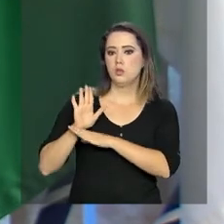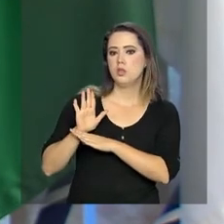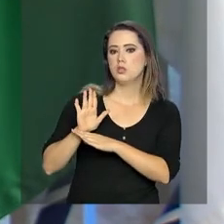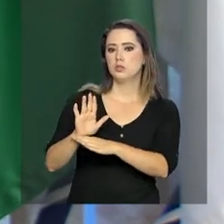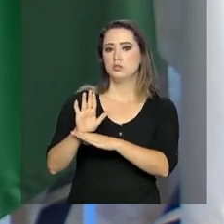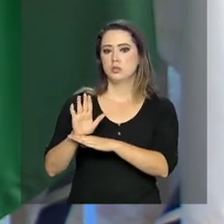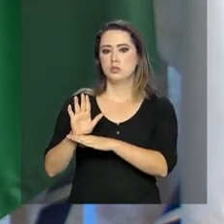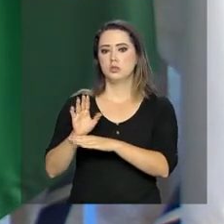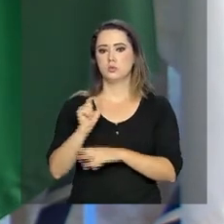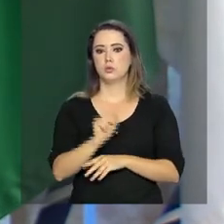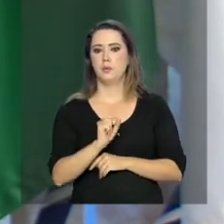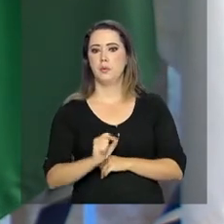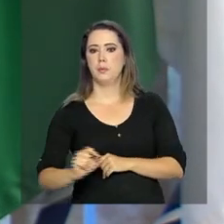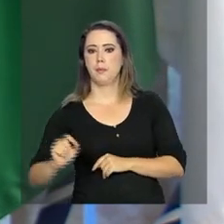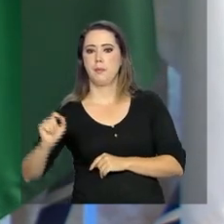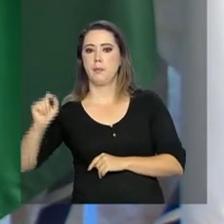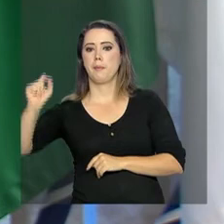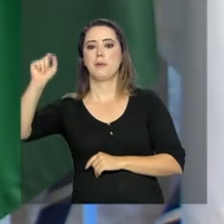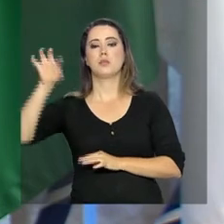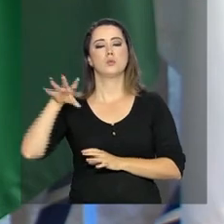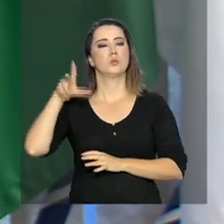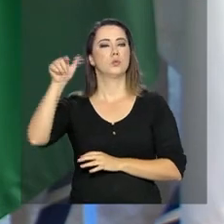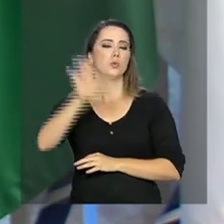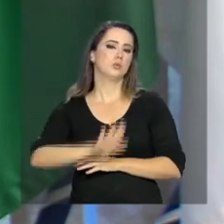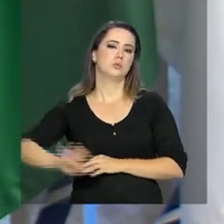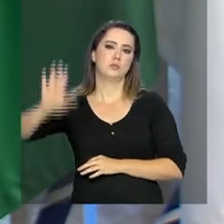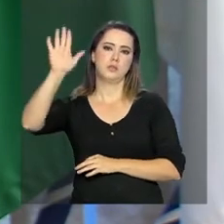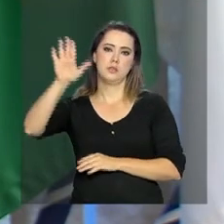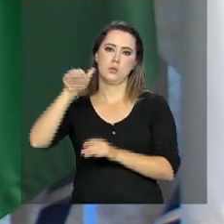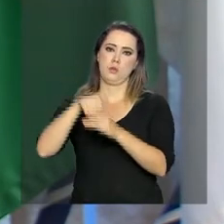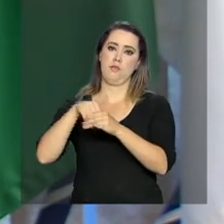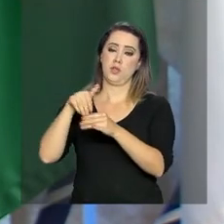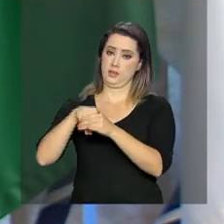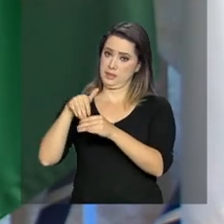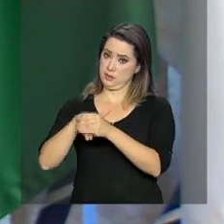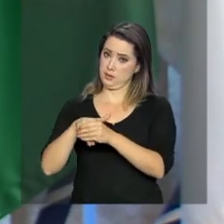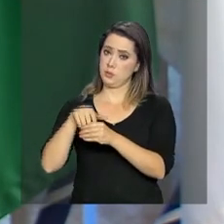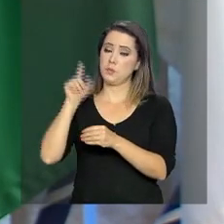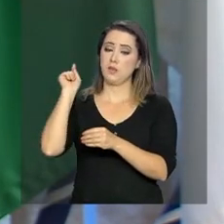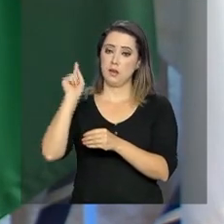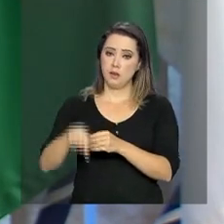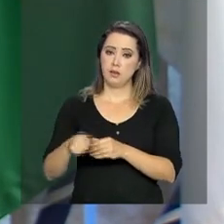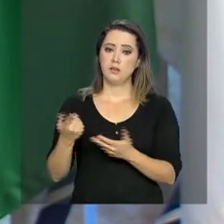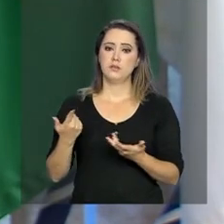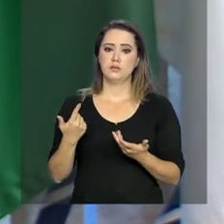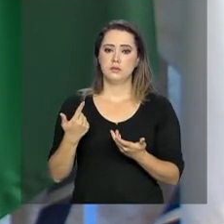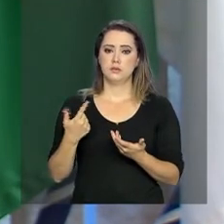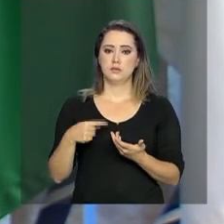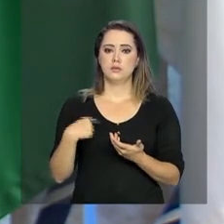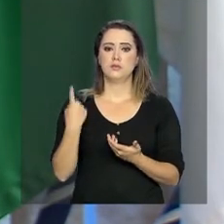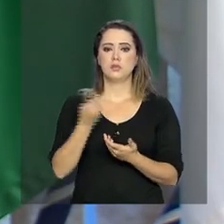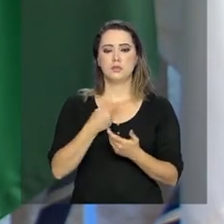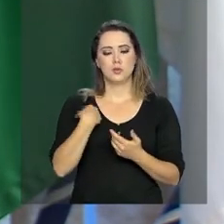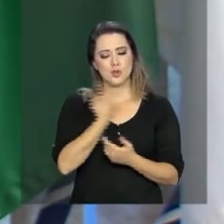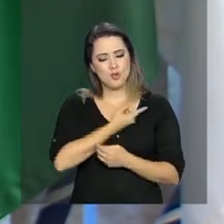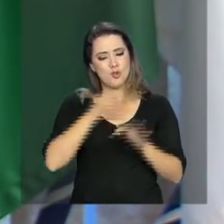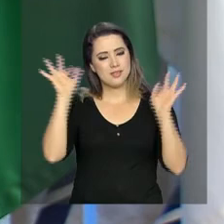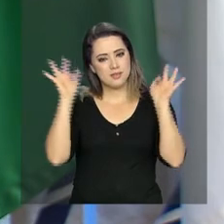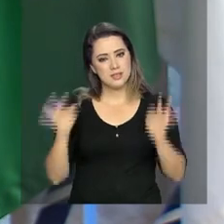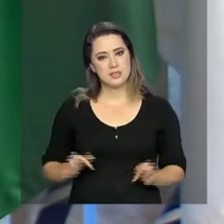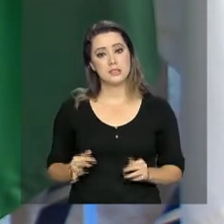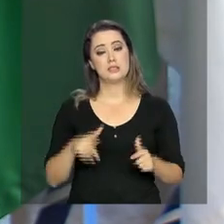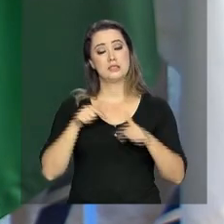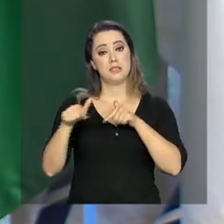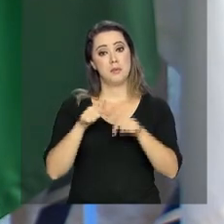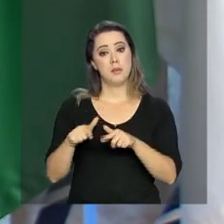campanha no processo eleitoral e isso realmente é uma informação que faz com muita satisfação porque